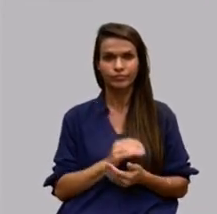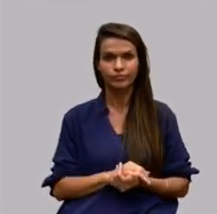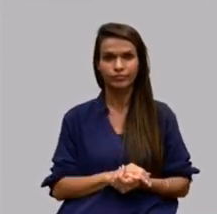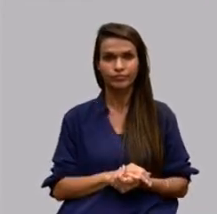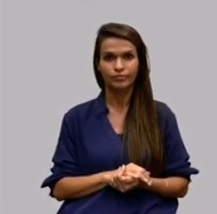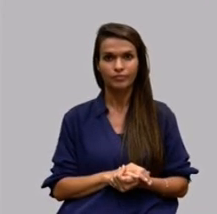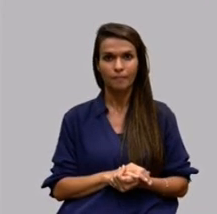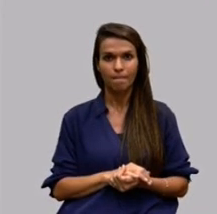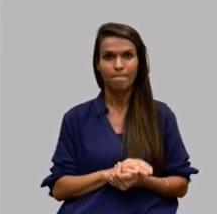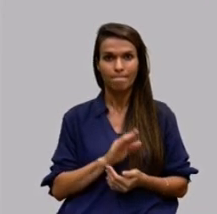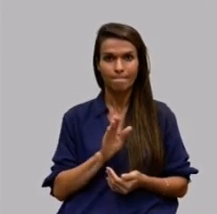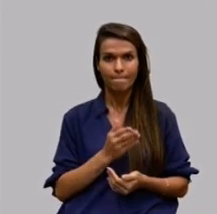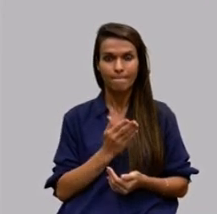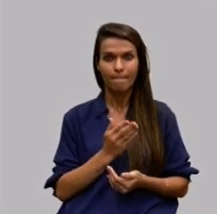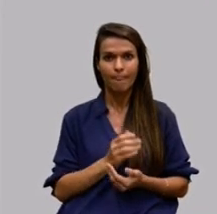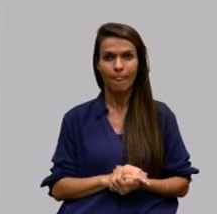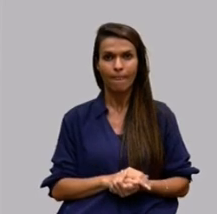uma.